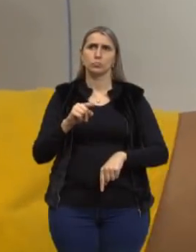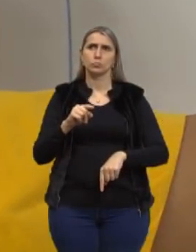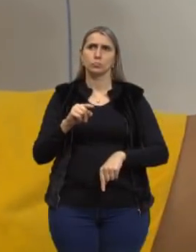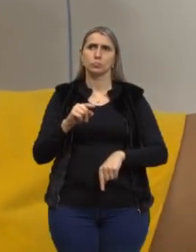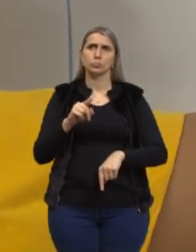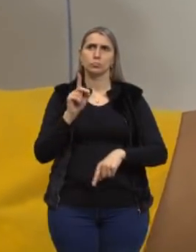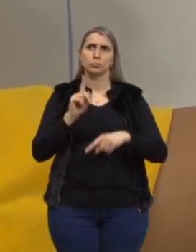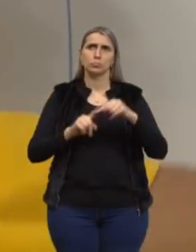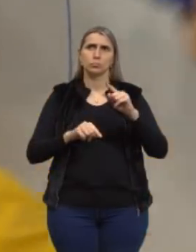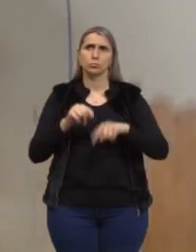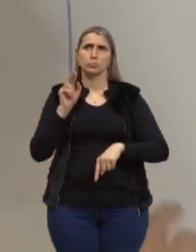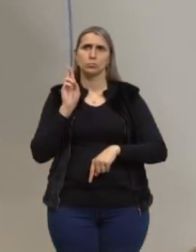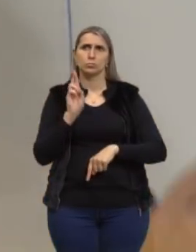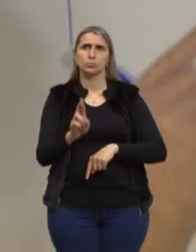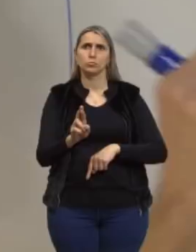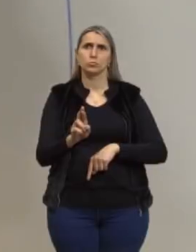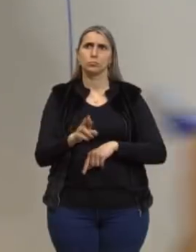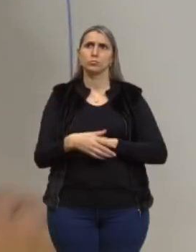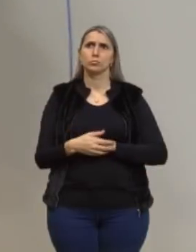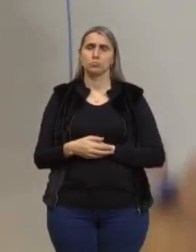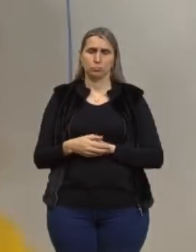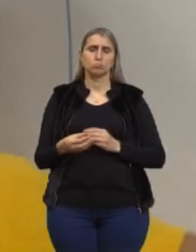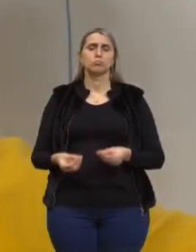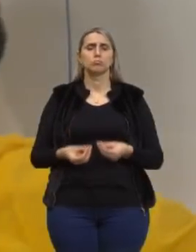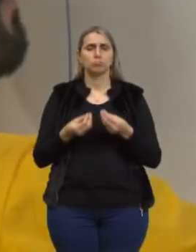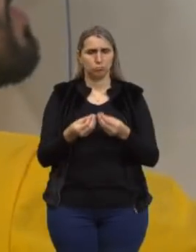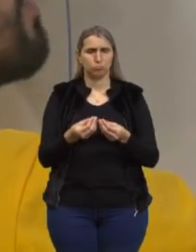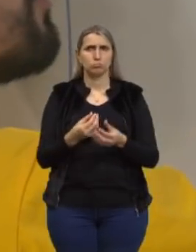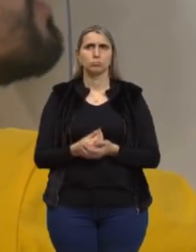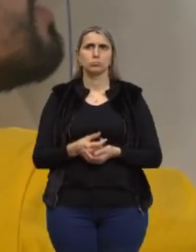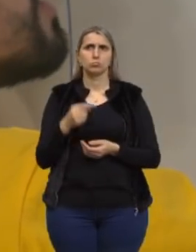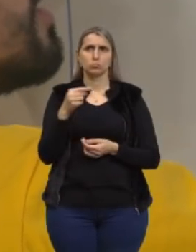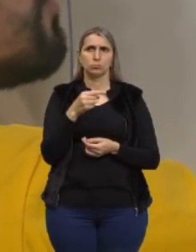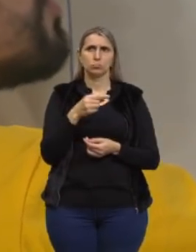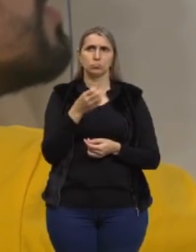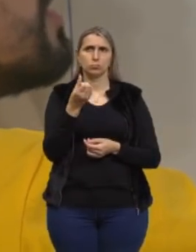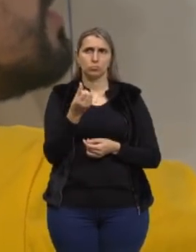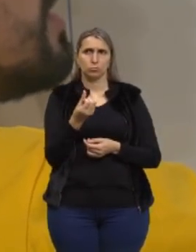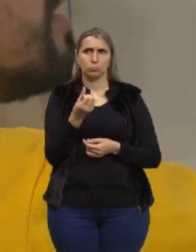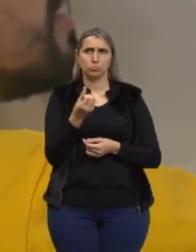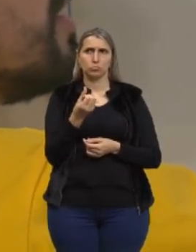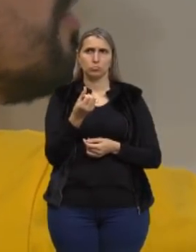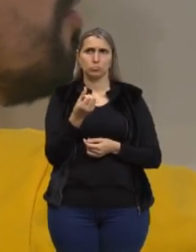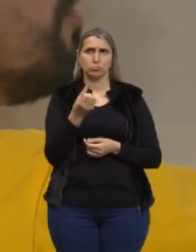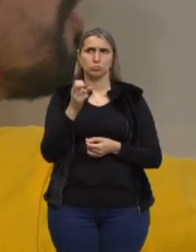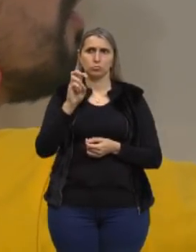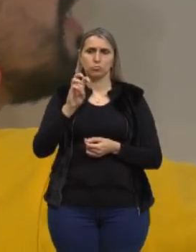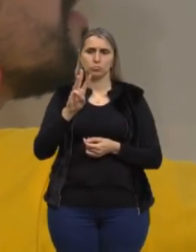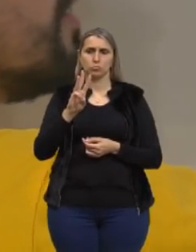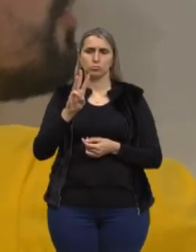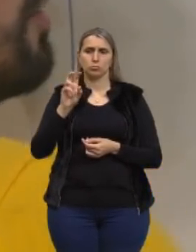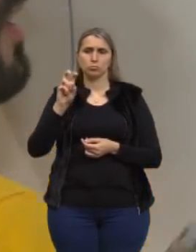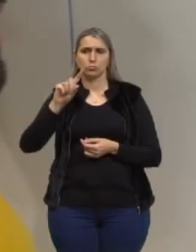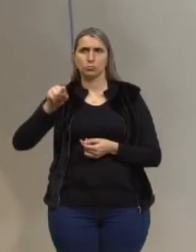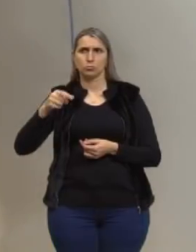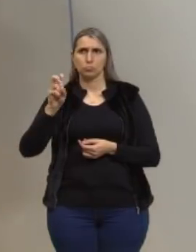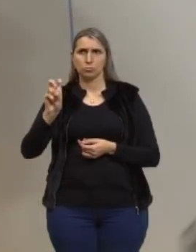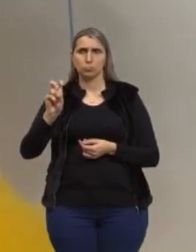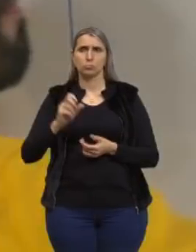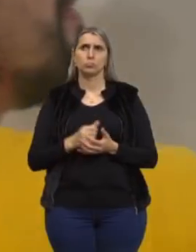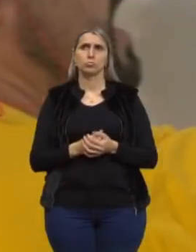meus produtos óxido de cálcio ele deu - 635 vírgula